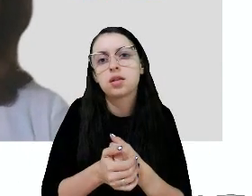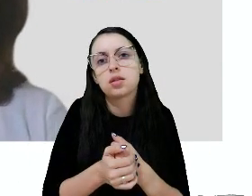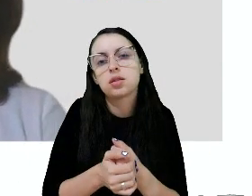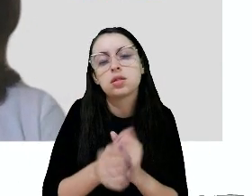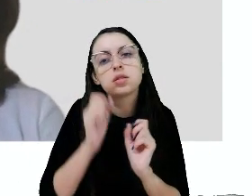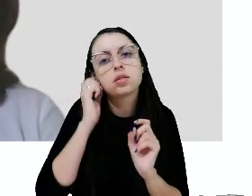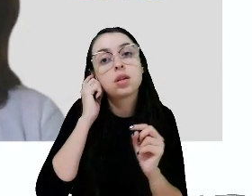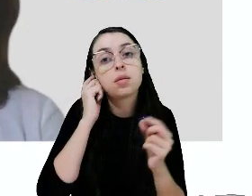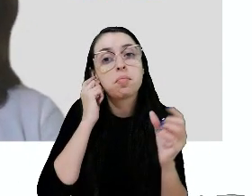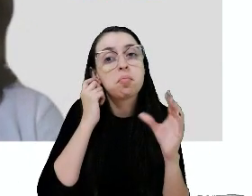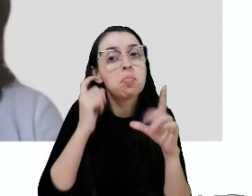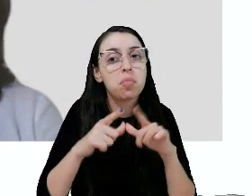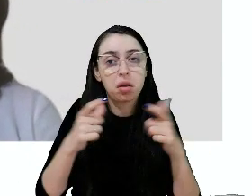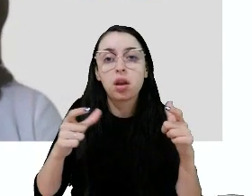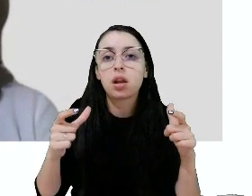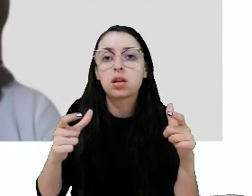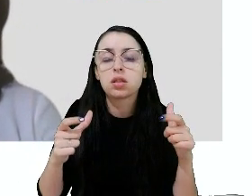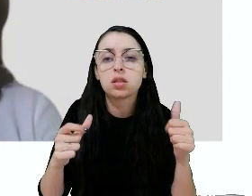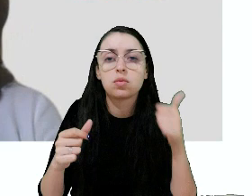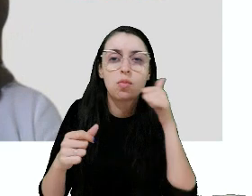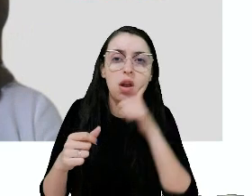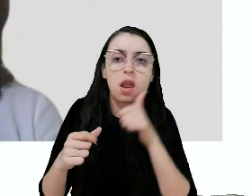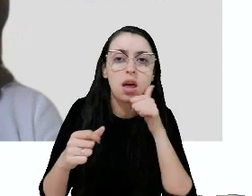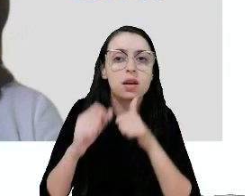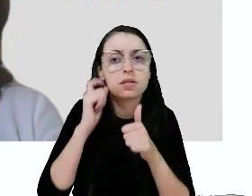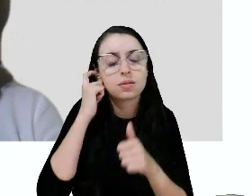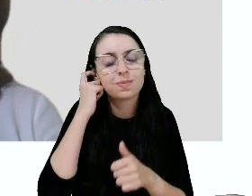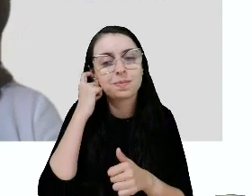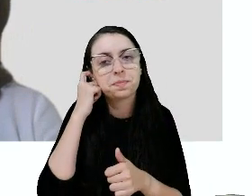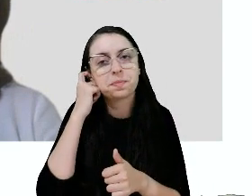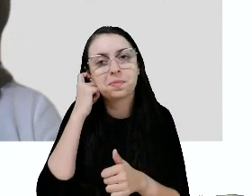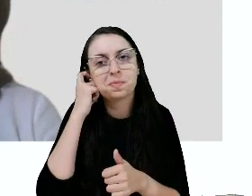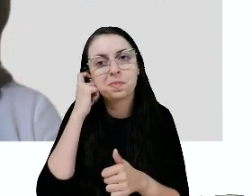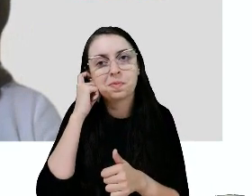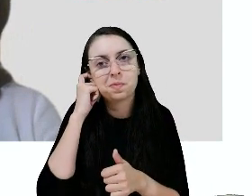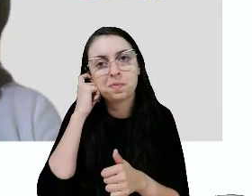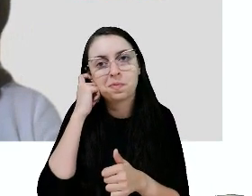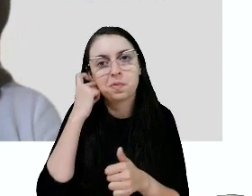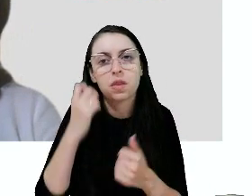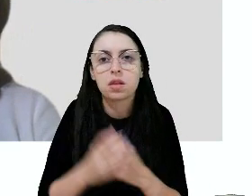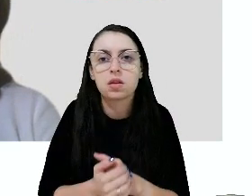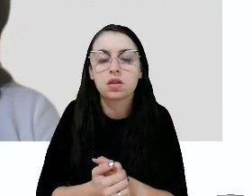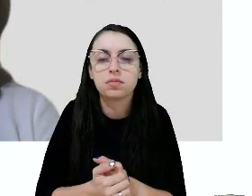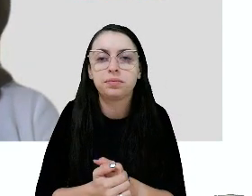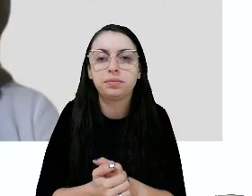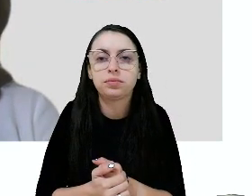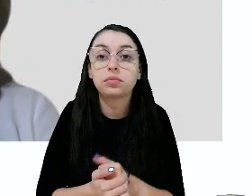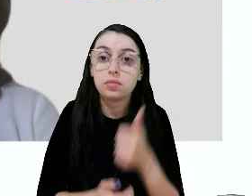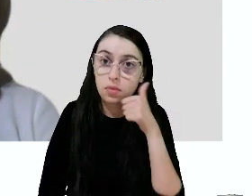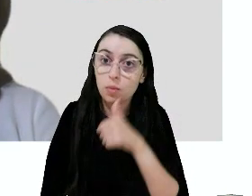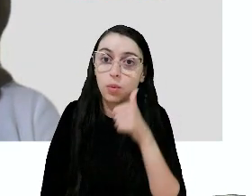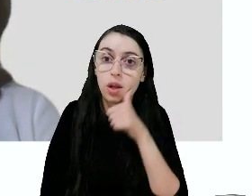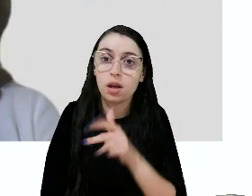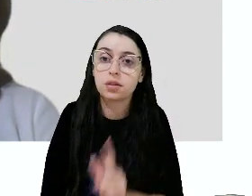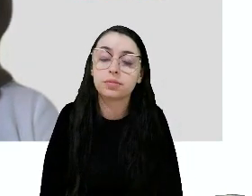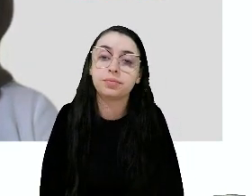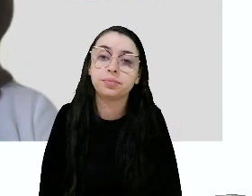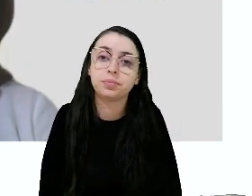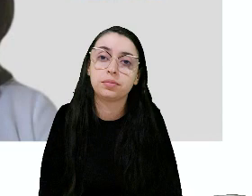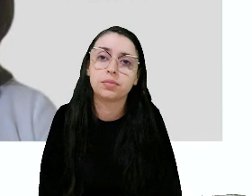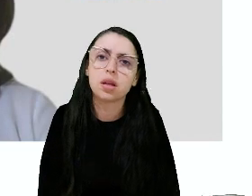hospitais, a maior parte é composta de mulheres, não apenas, mas de